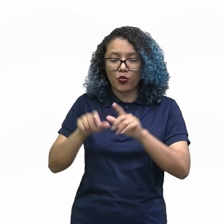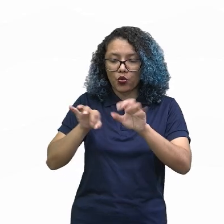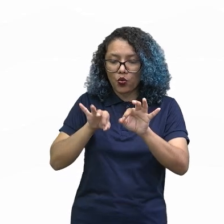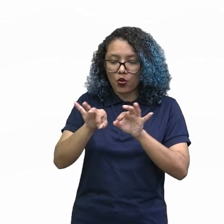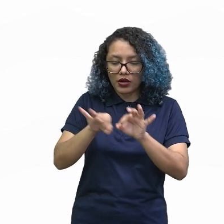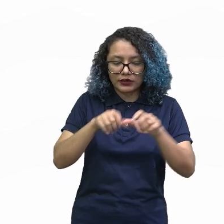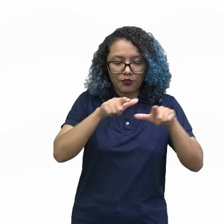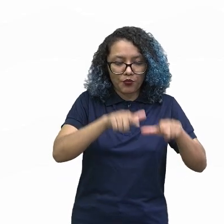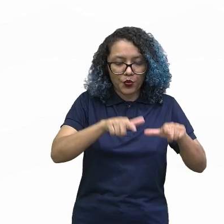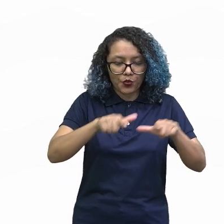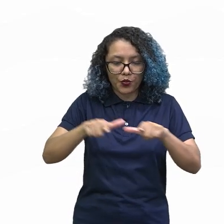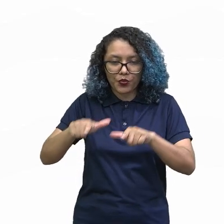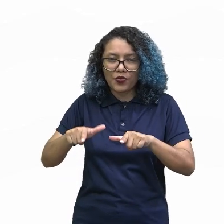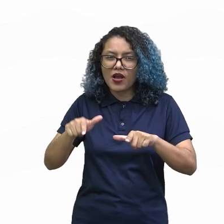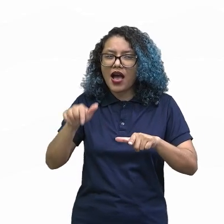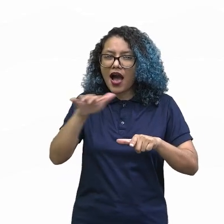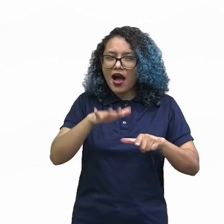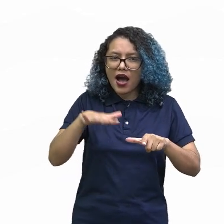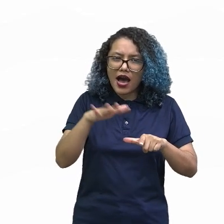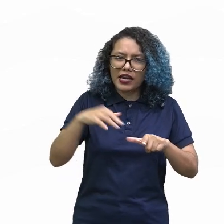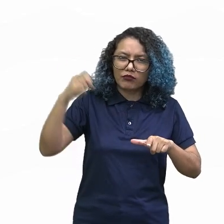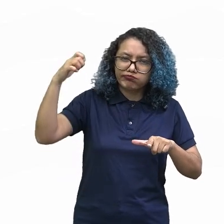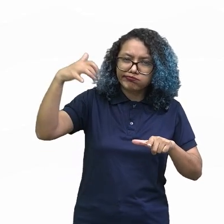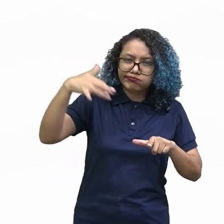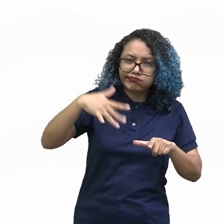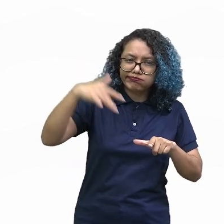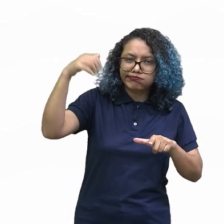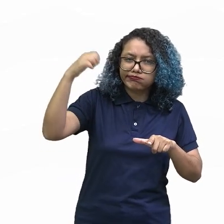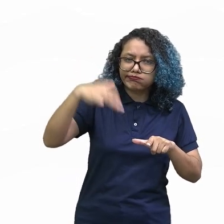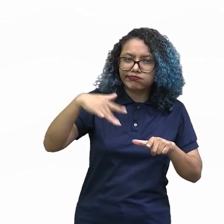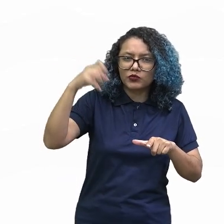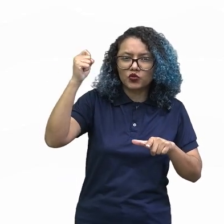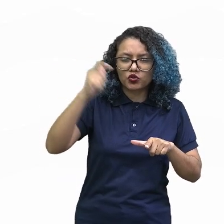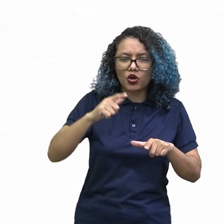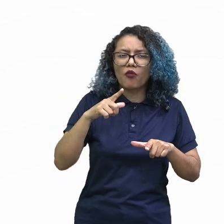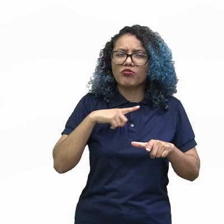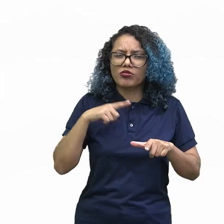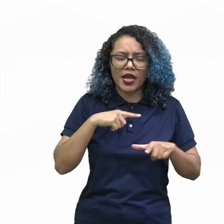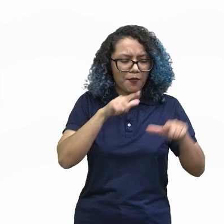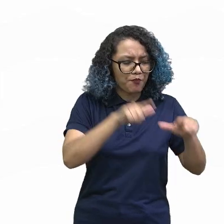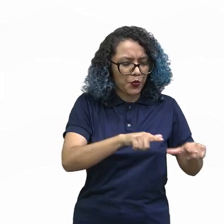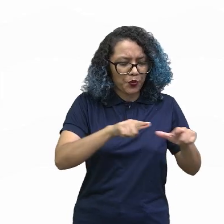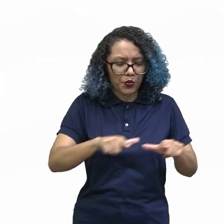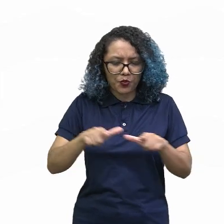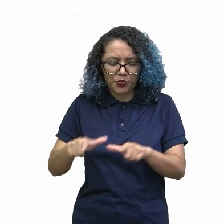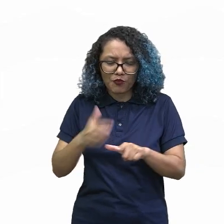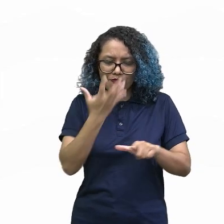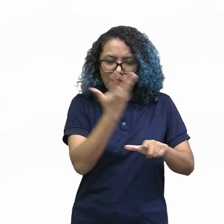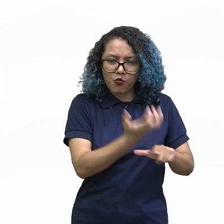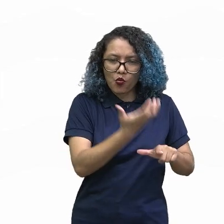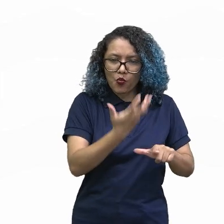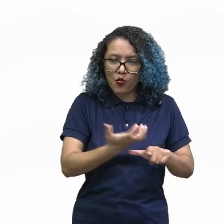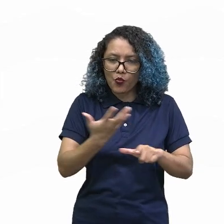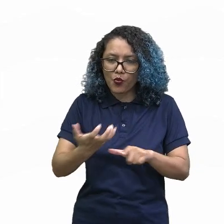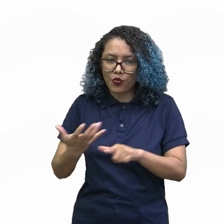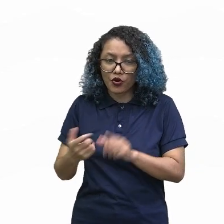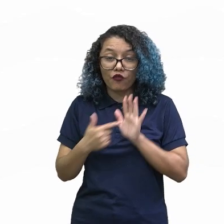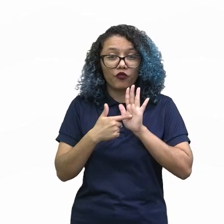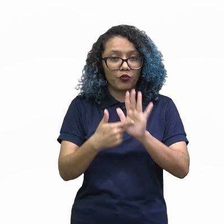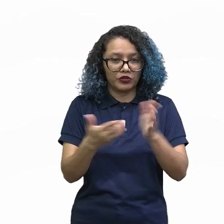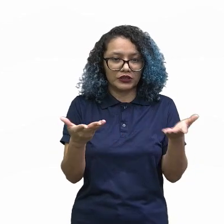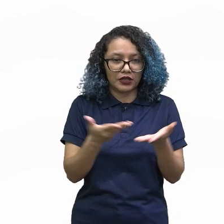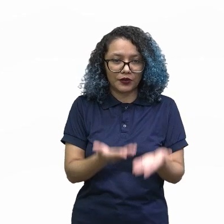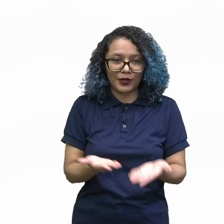que a insolação é abundante, onde são instalados inúmeros coletores solares, como a gente vai observar na próxima